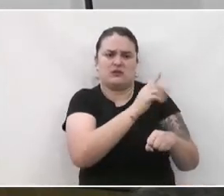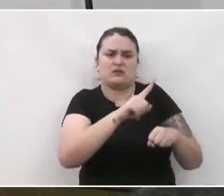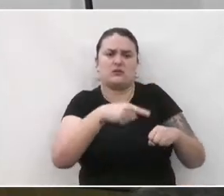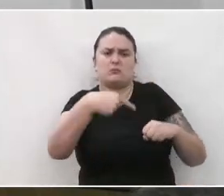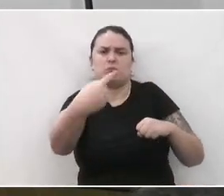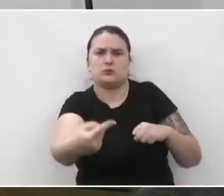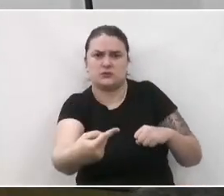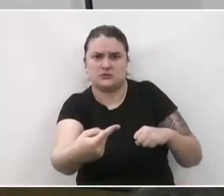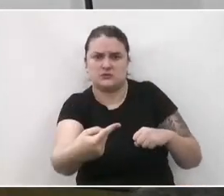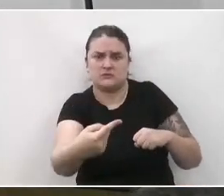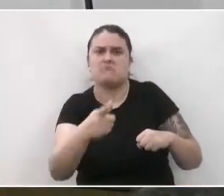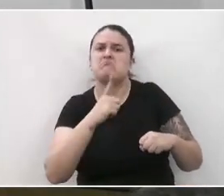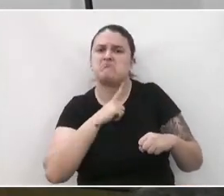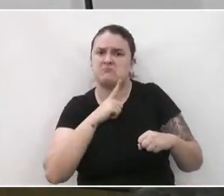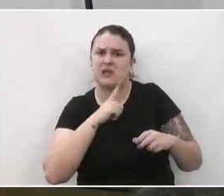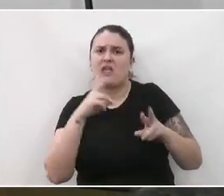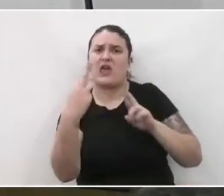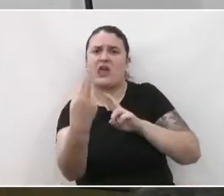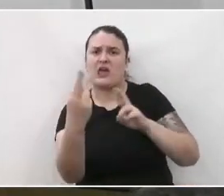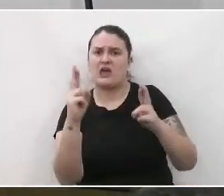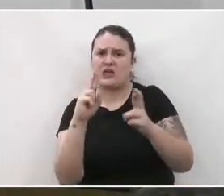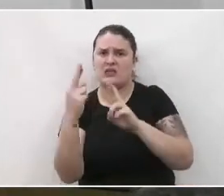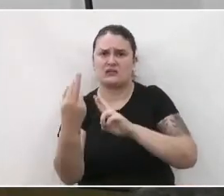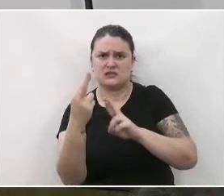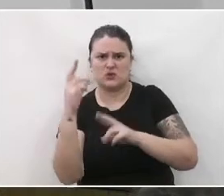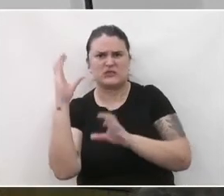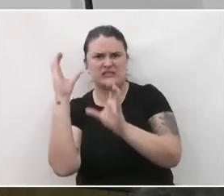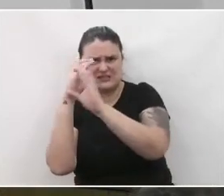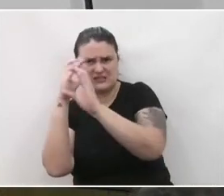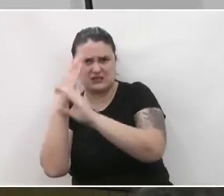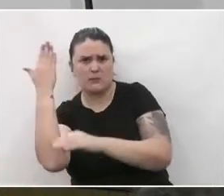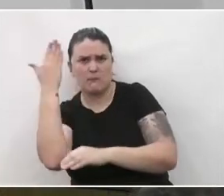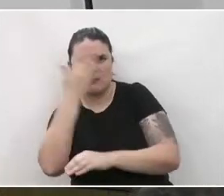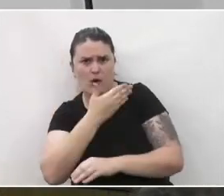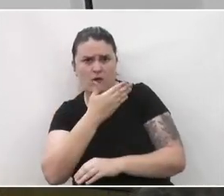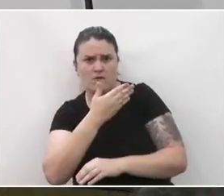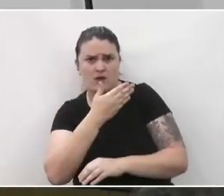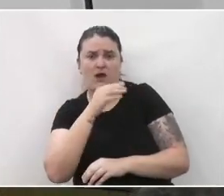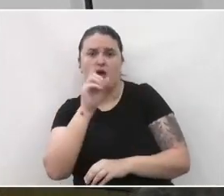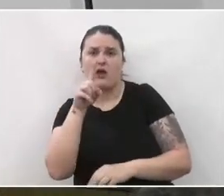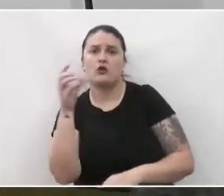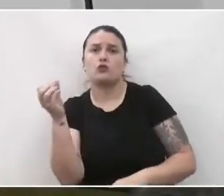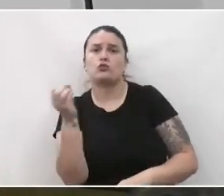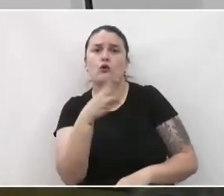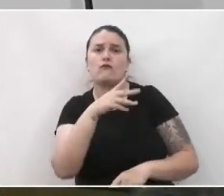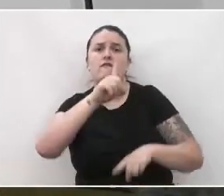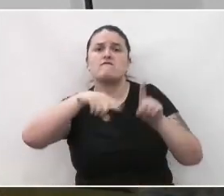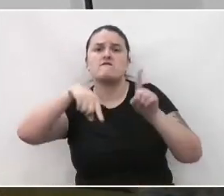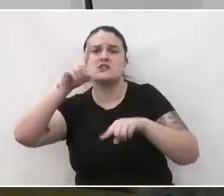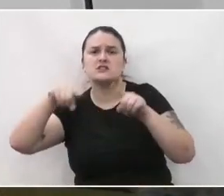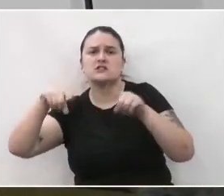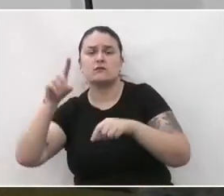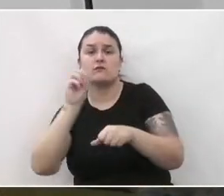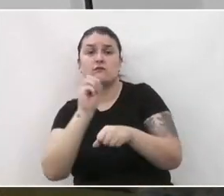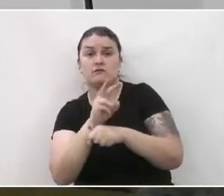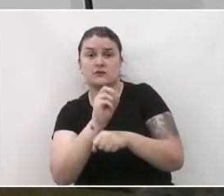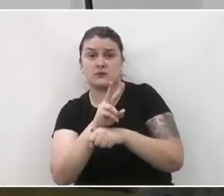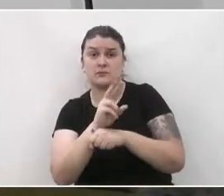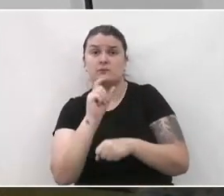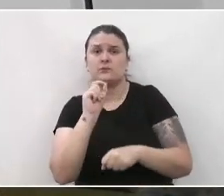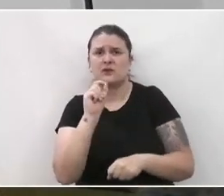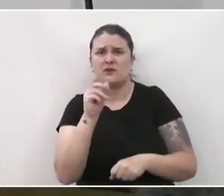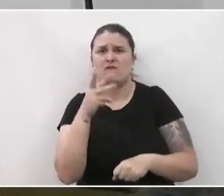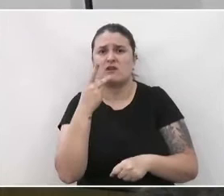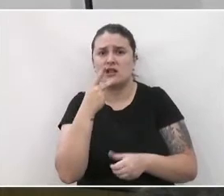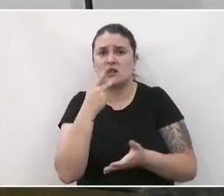disso. Isso tem muito relação e cientificamente comprovado com a nova variante do vírus. E aí que eu falei